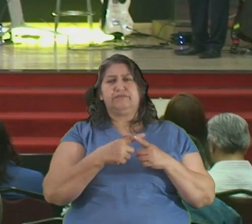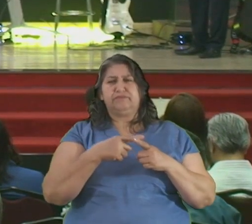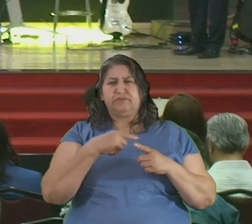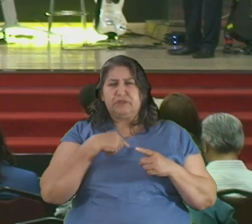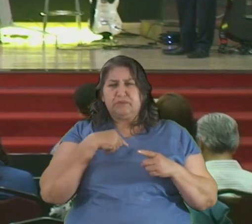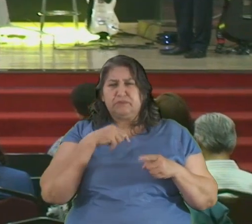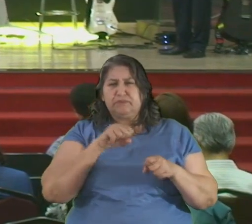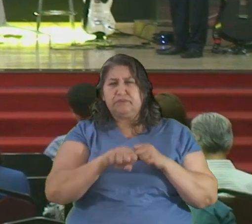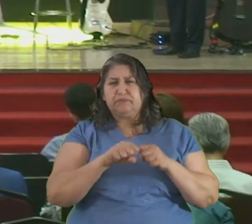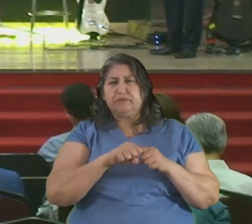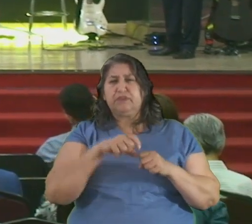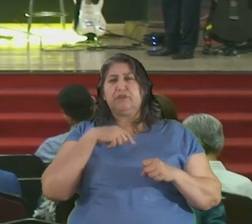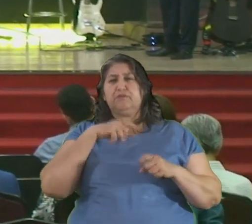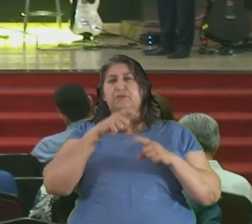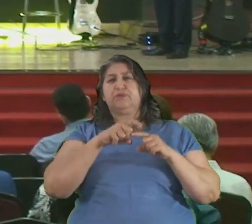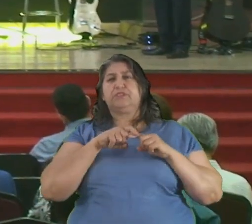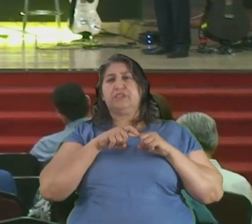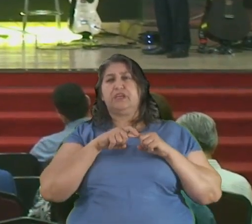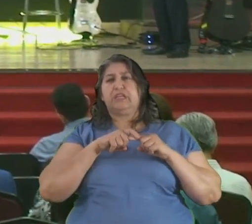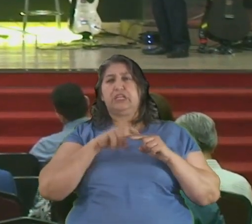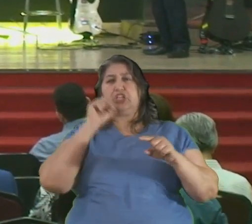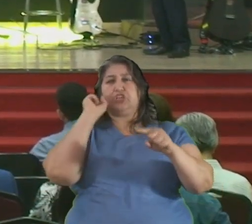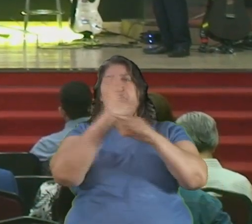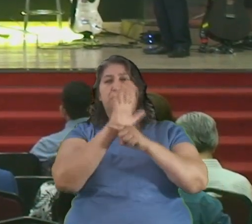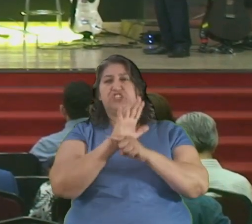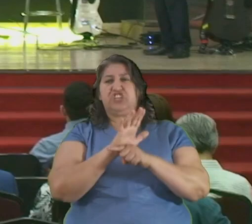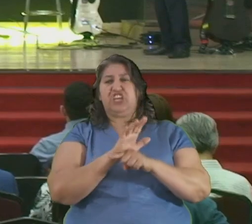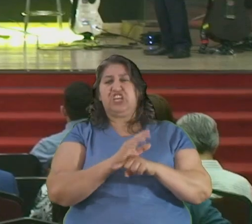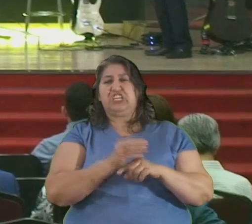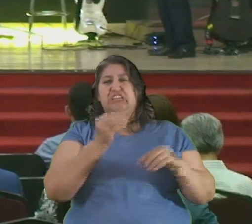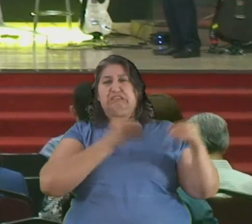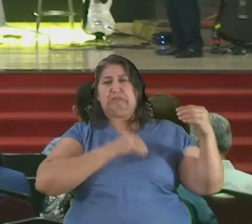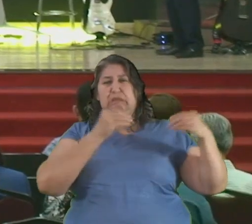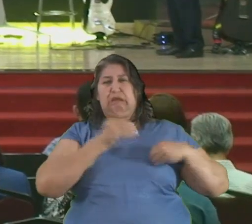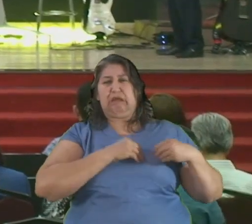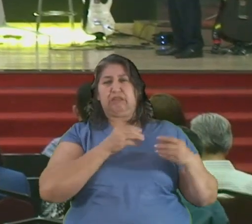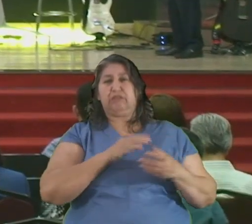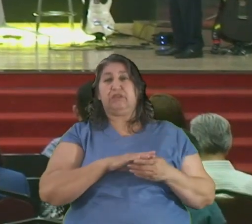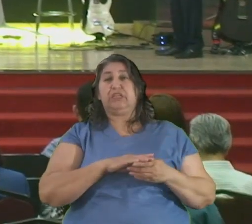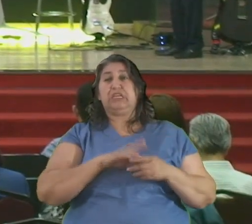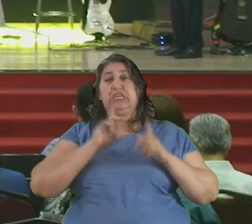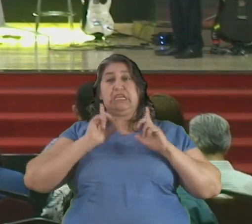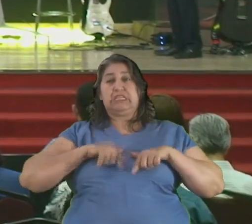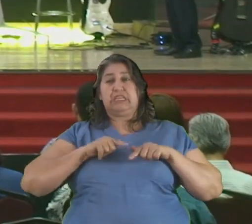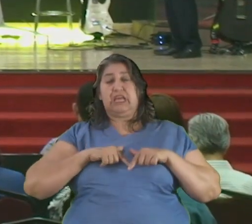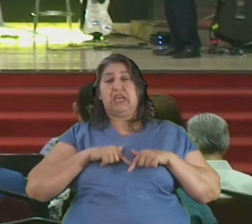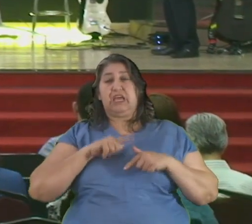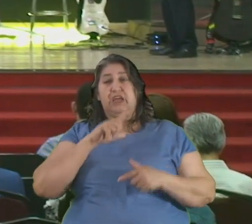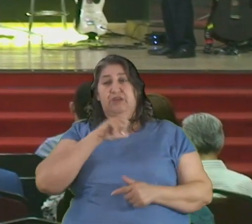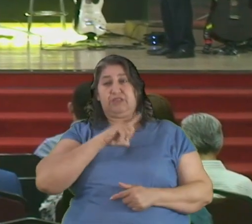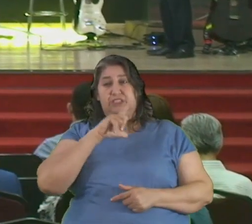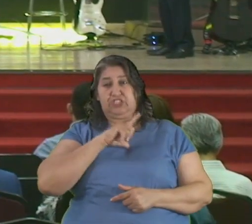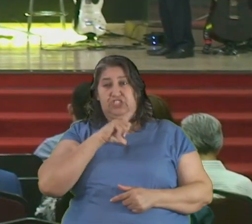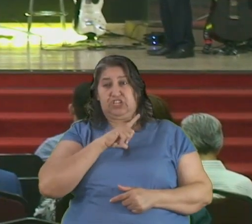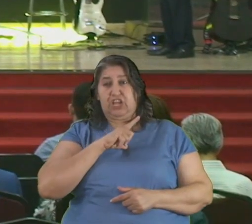olha essa frase, presta atenção nessa frase: Israel existirá